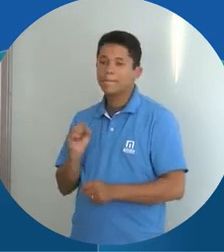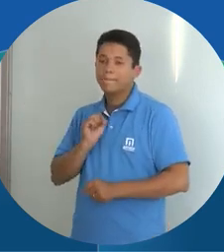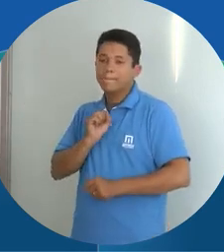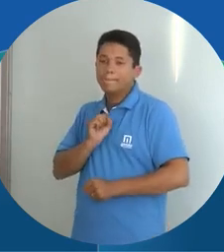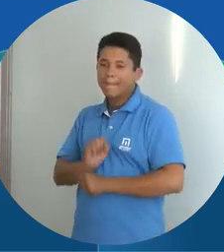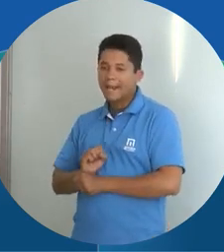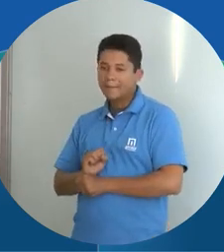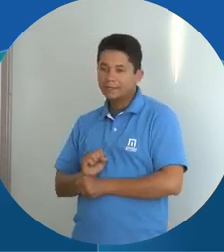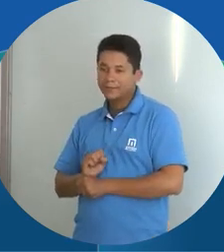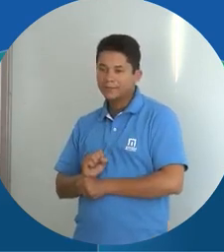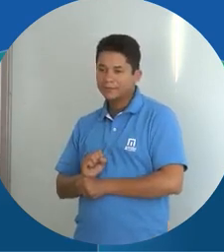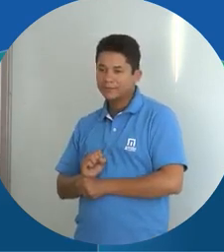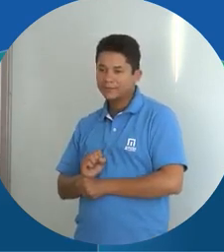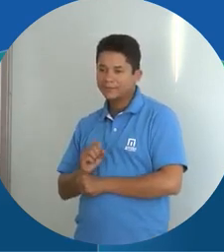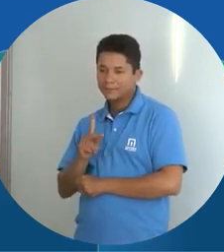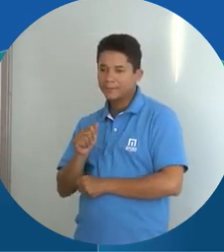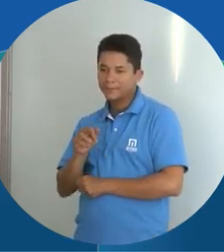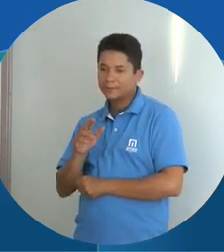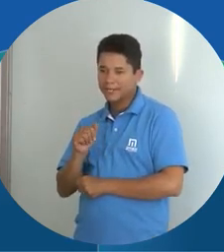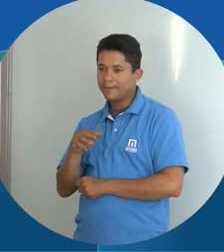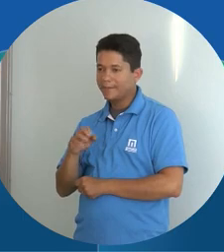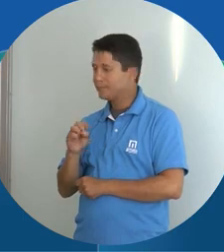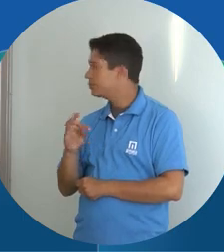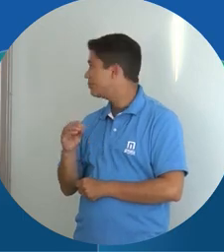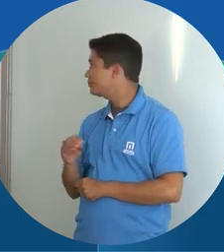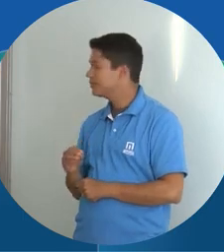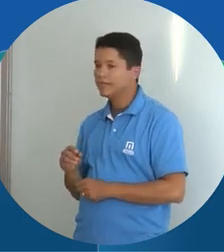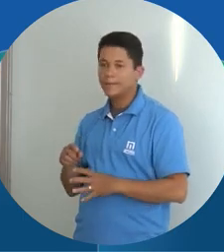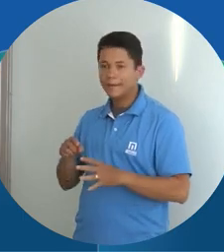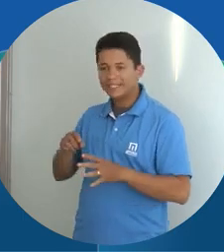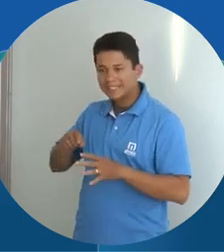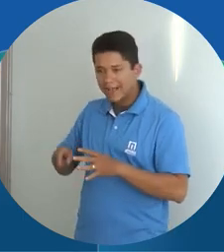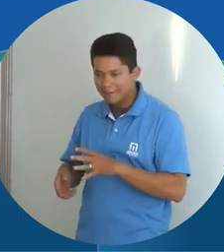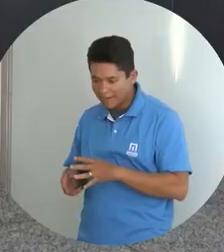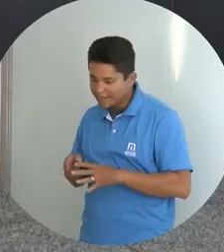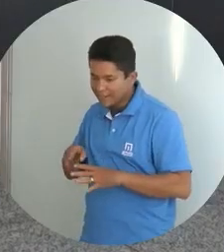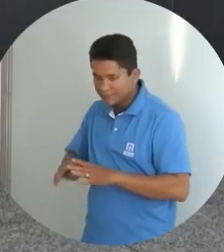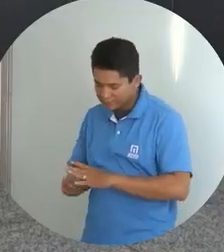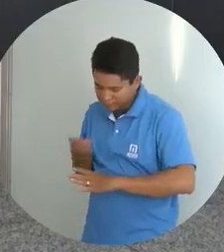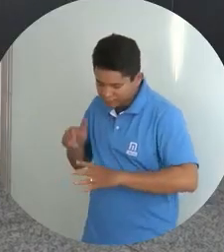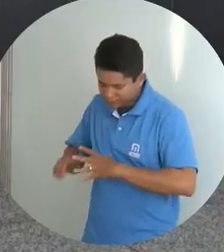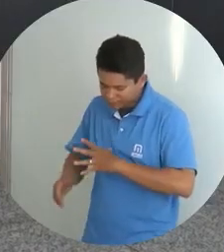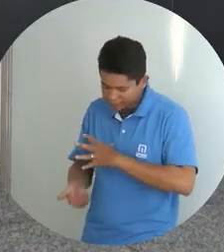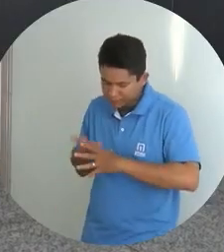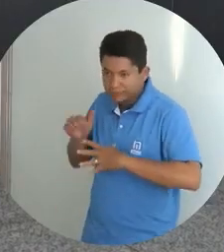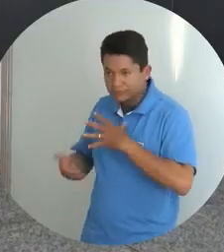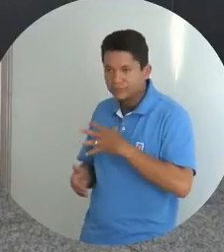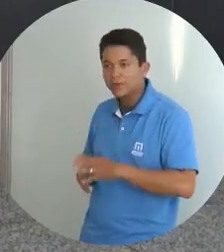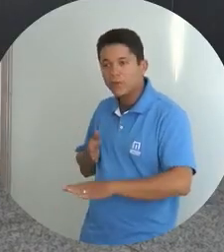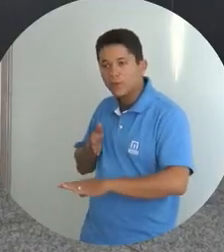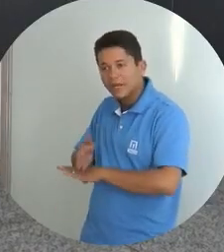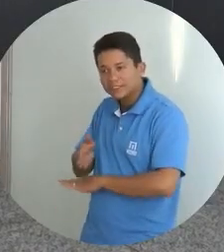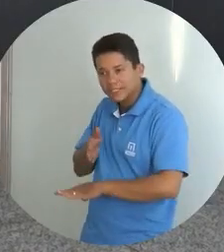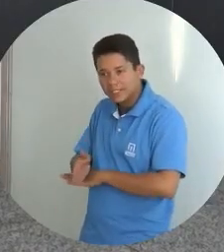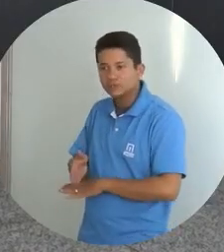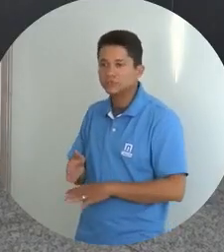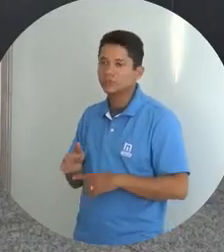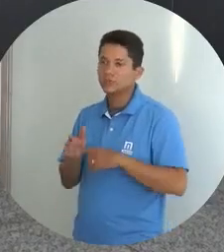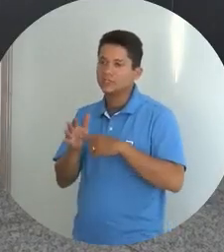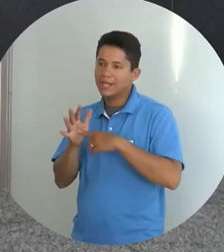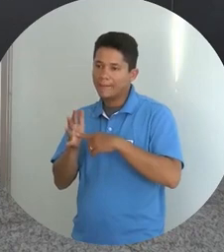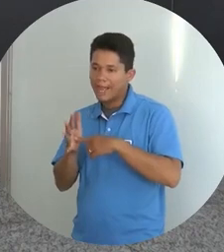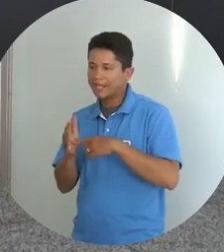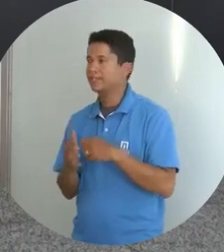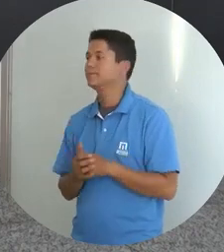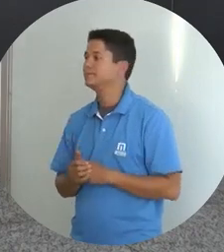se escavar o local e ter o acesso tanto do pessoal como da máquina. Eu vou mostrar